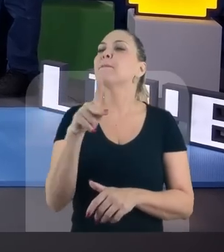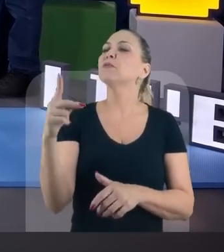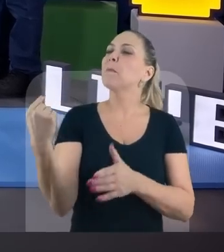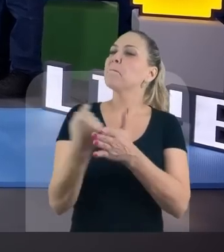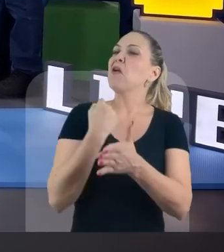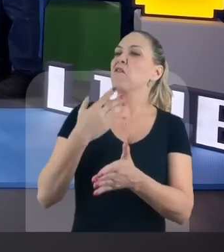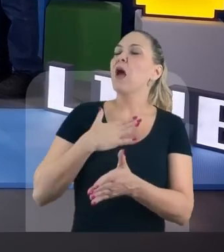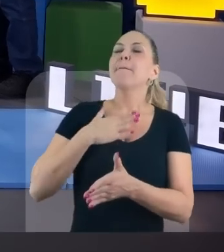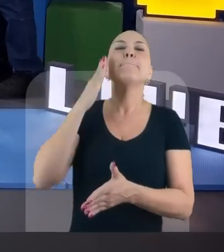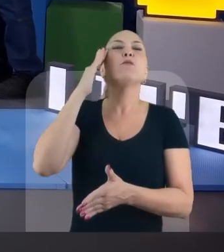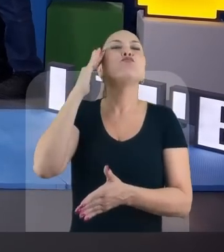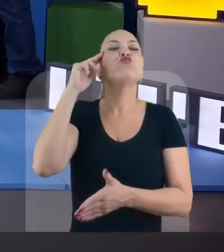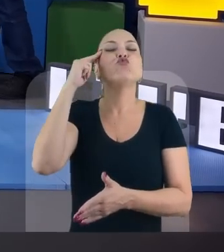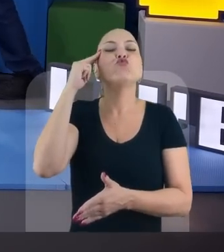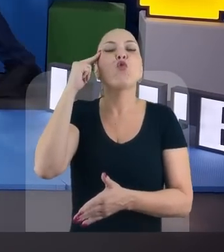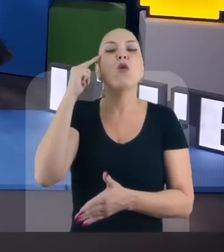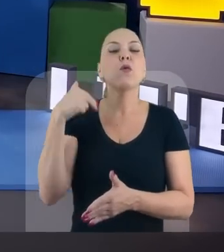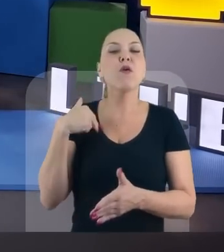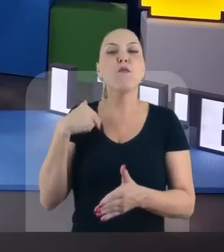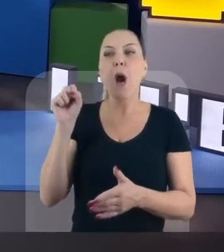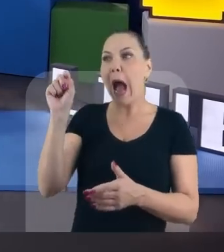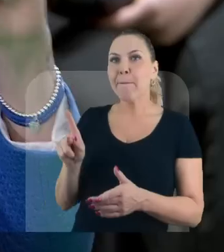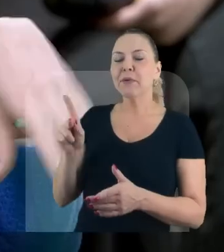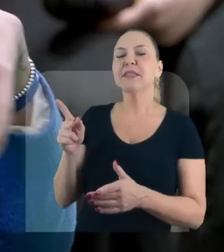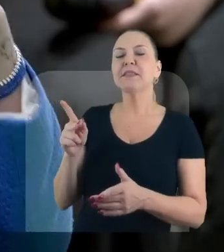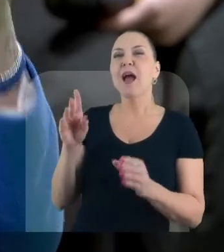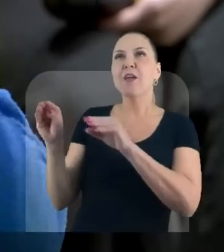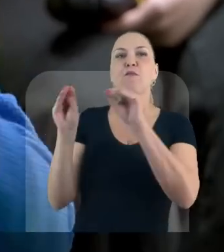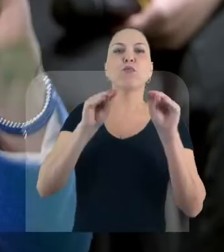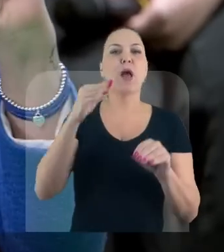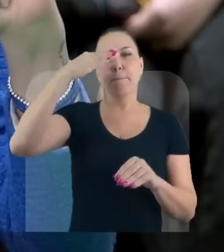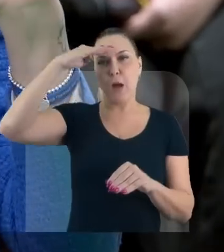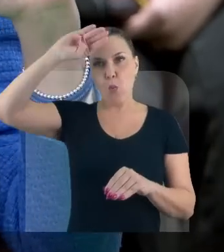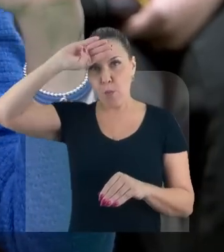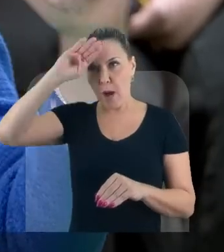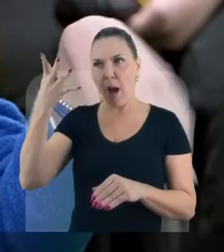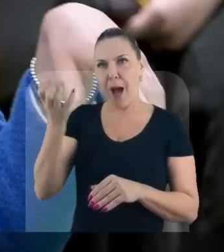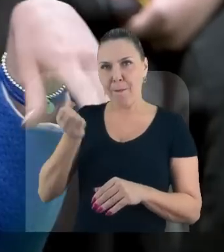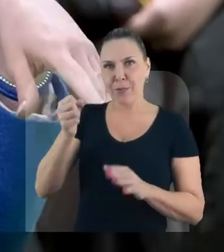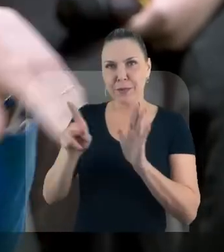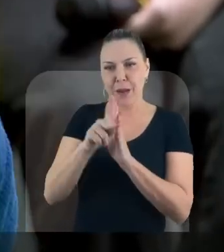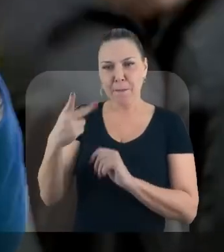falou que o sonho dela era se aposentar e ir para Cuba. Morar. Com a aposentadoria do Brasil.